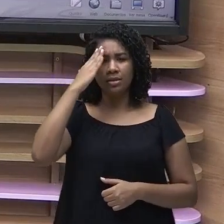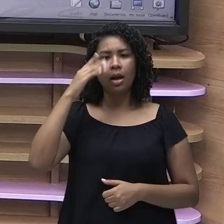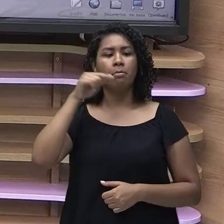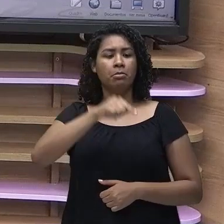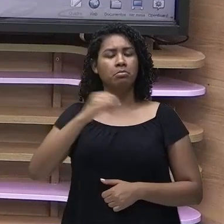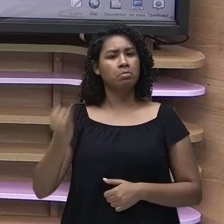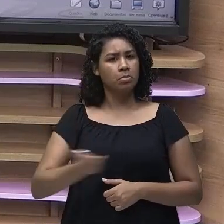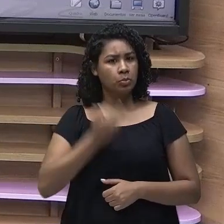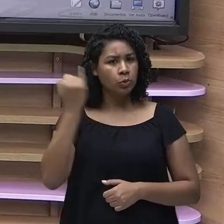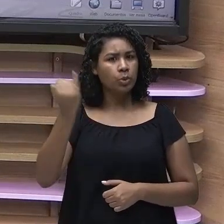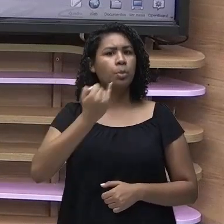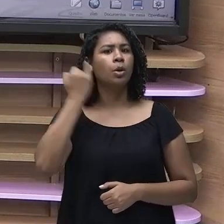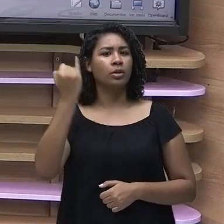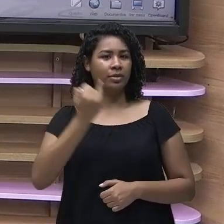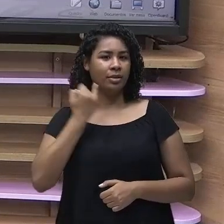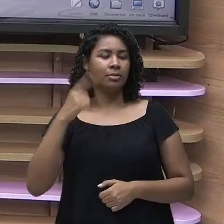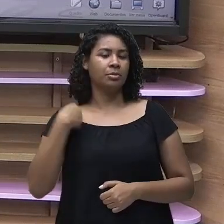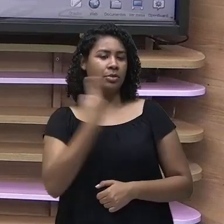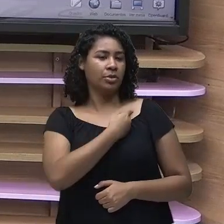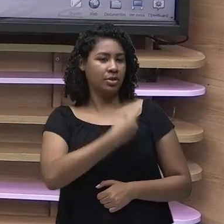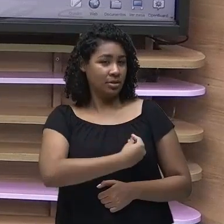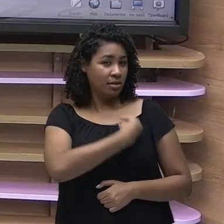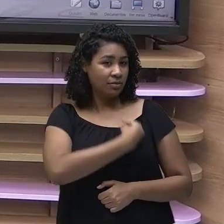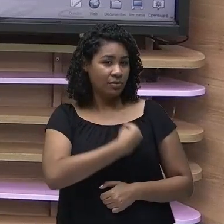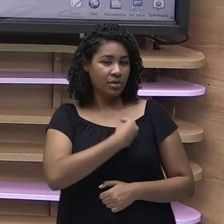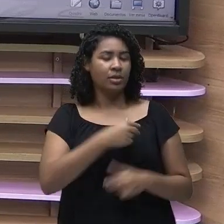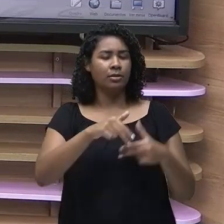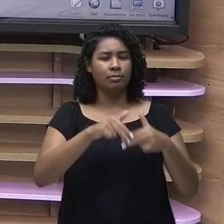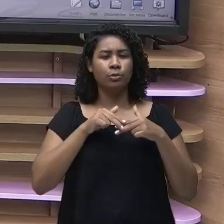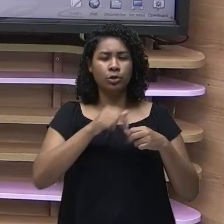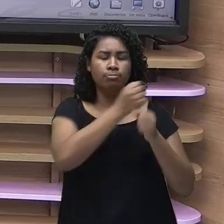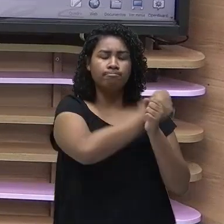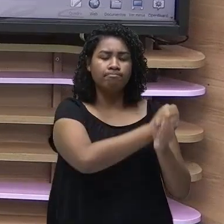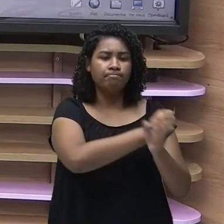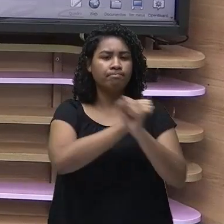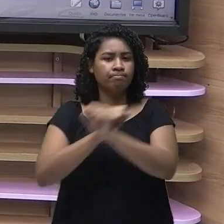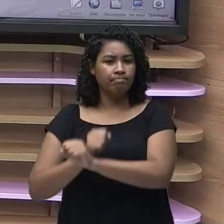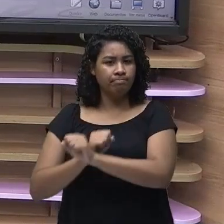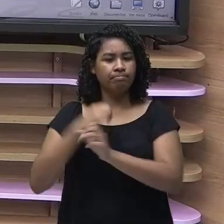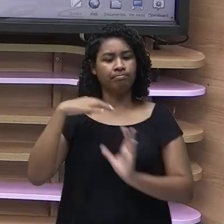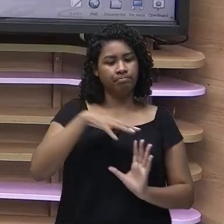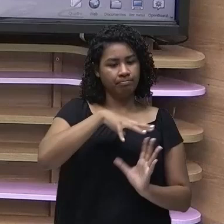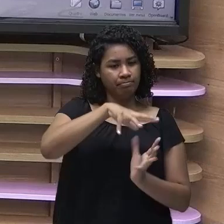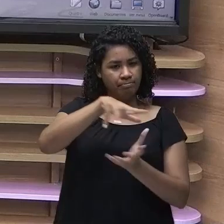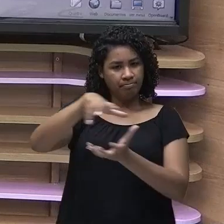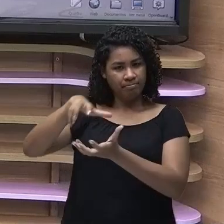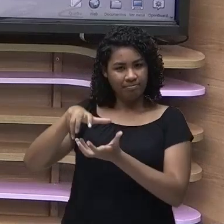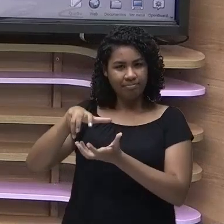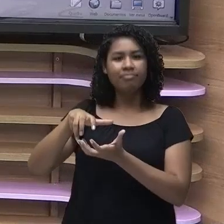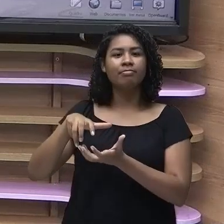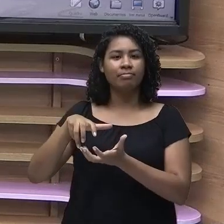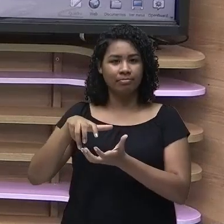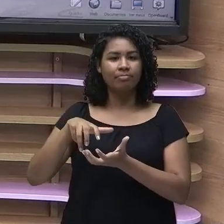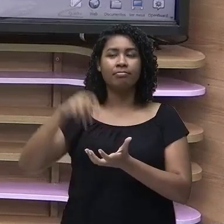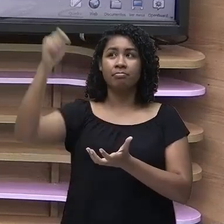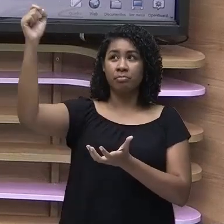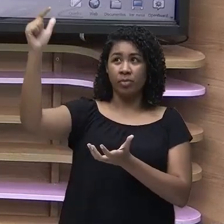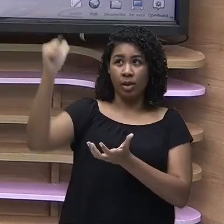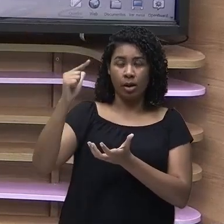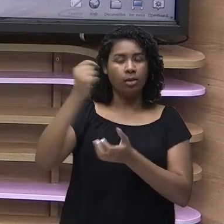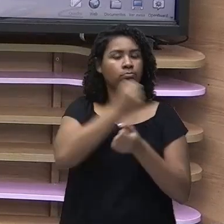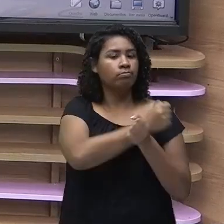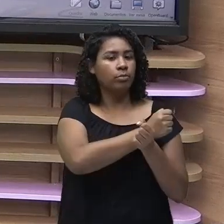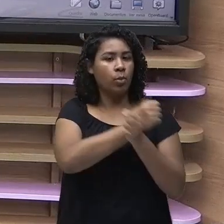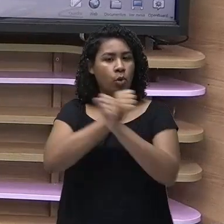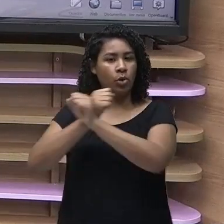importante na nossa atmosfera, né? Ela vai proteger aqui, ó, a nossa superfície terrestre desses raios que vêm do sol,